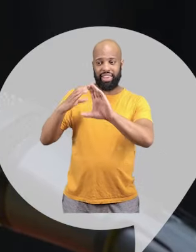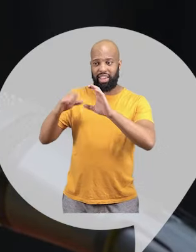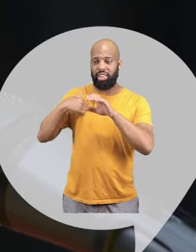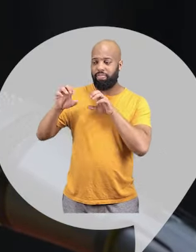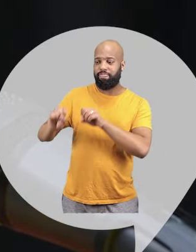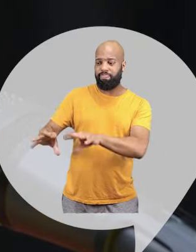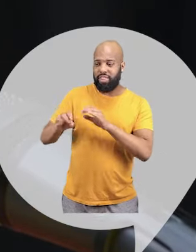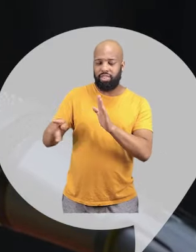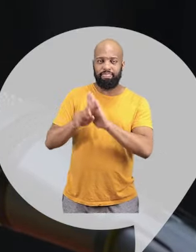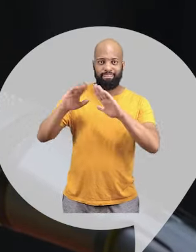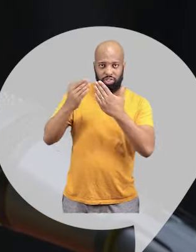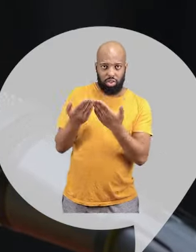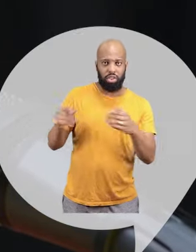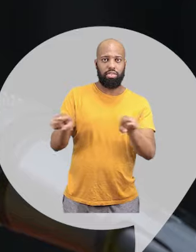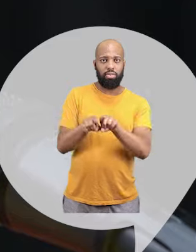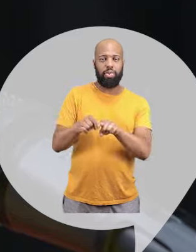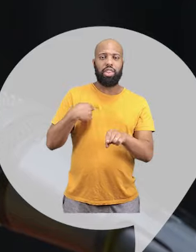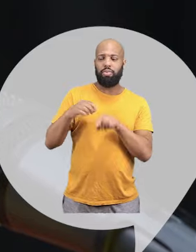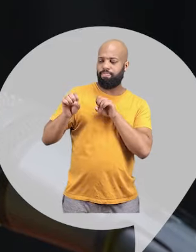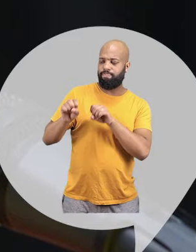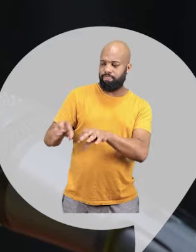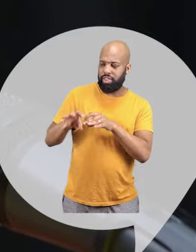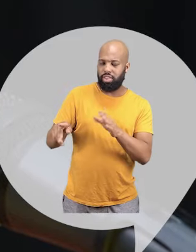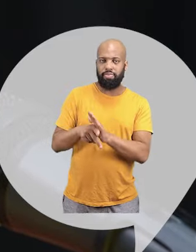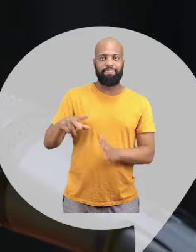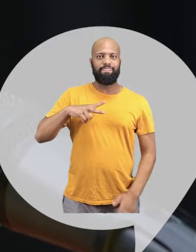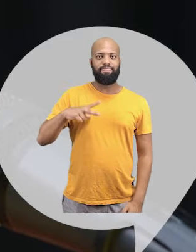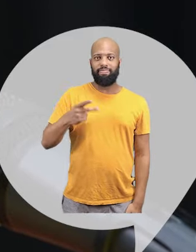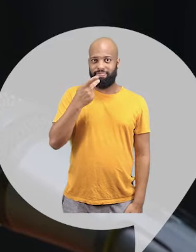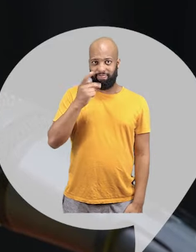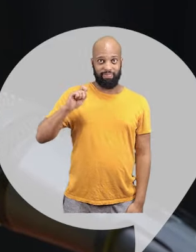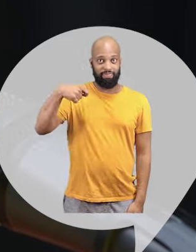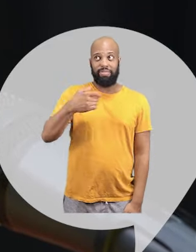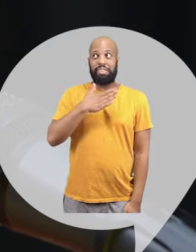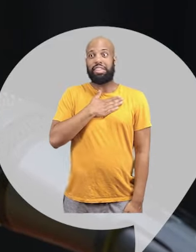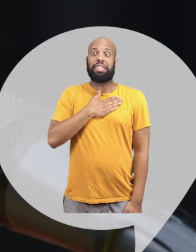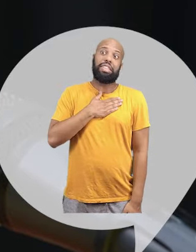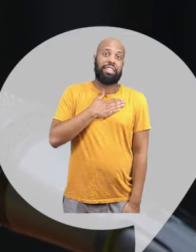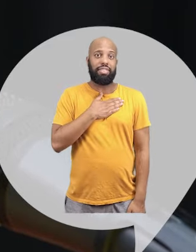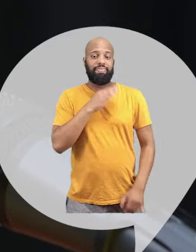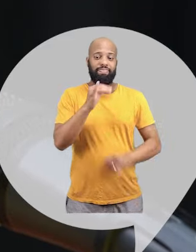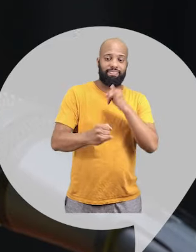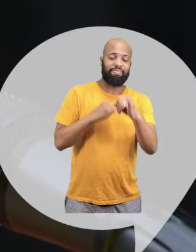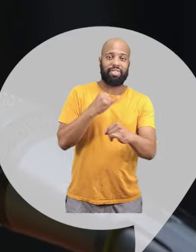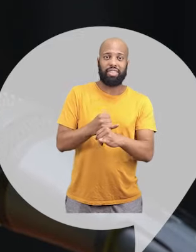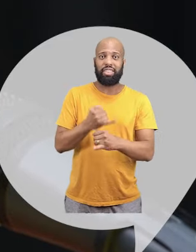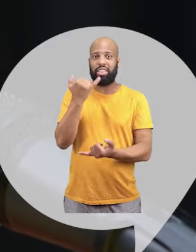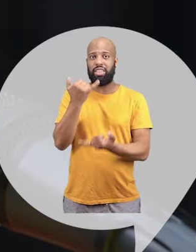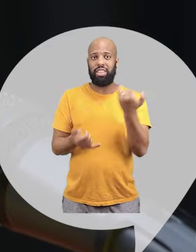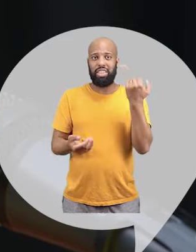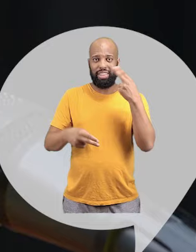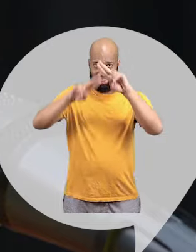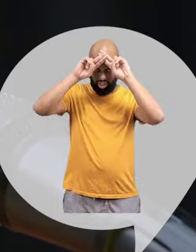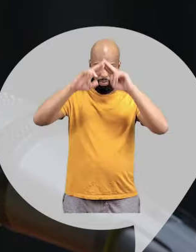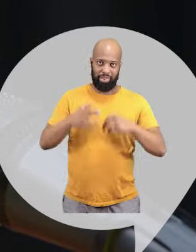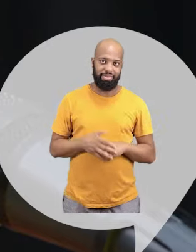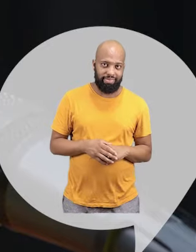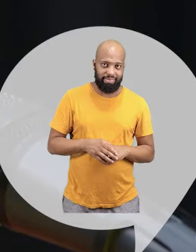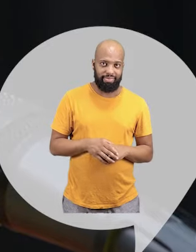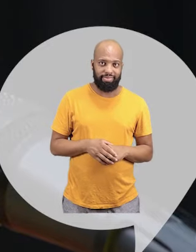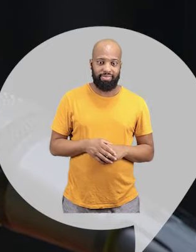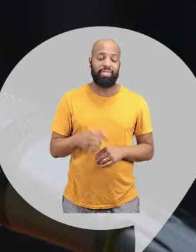canto eu dou aula em escola também dou aula particular e falar sobre isso na internet me gera uma